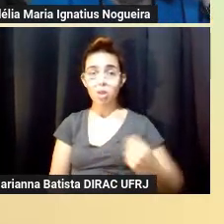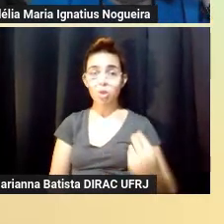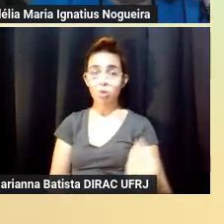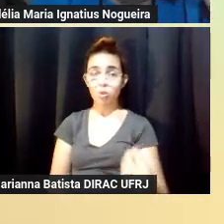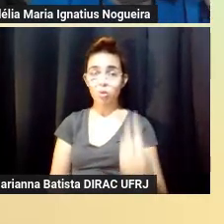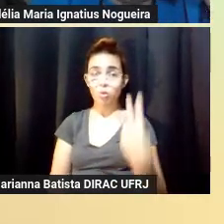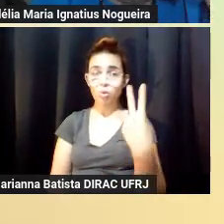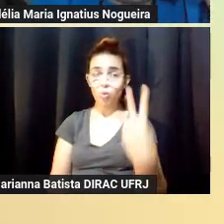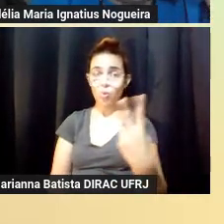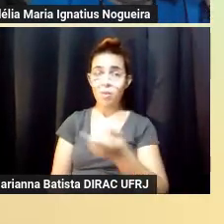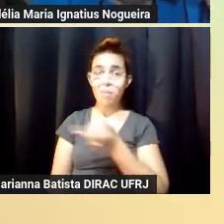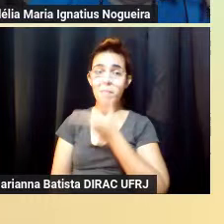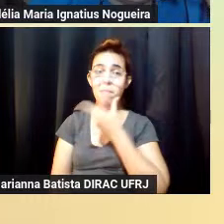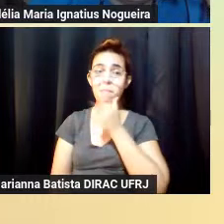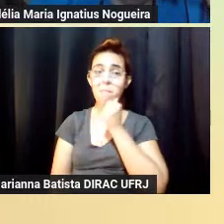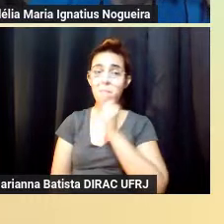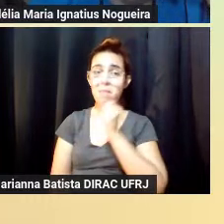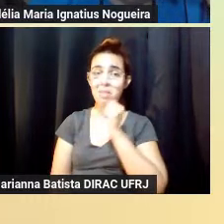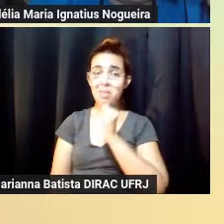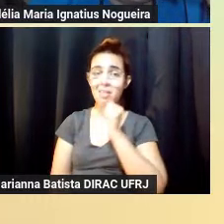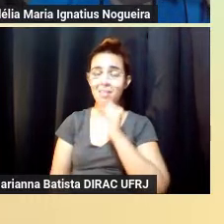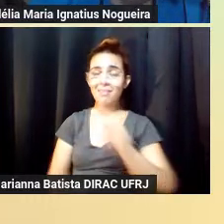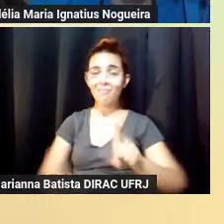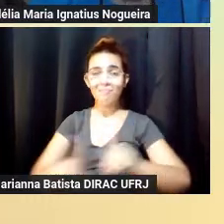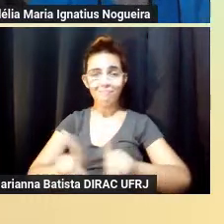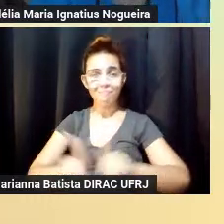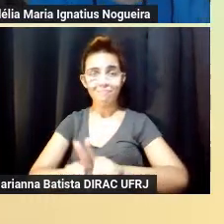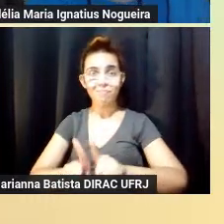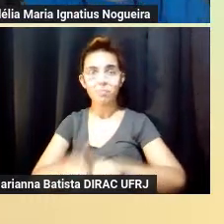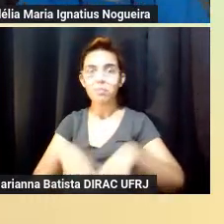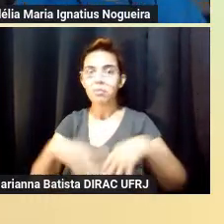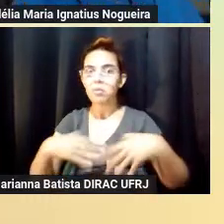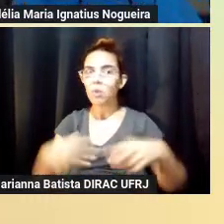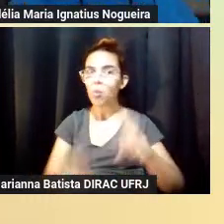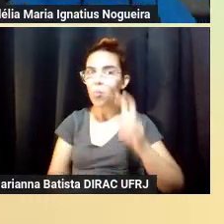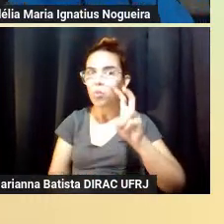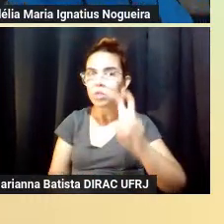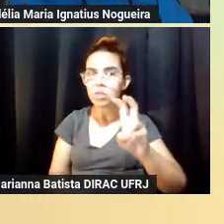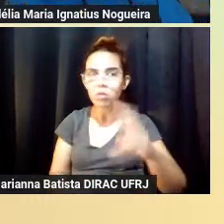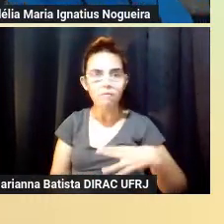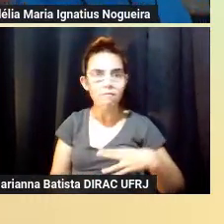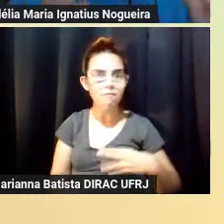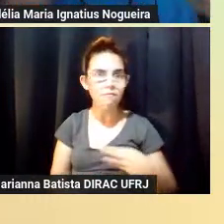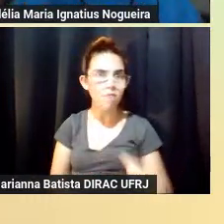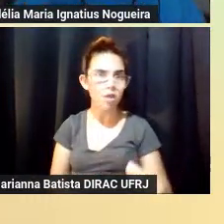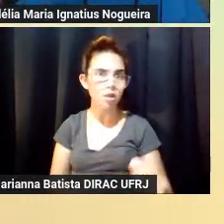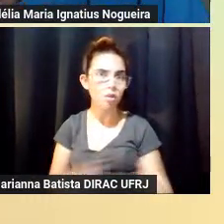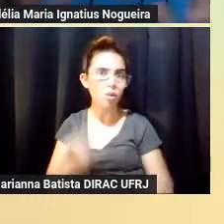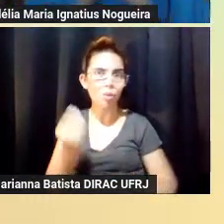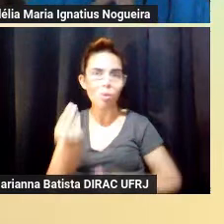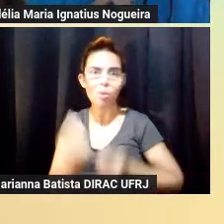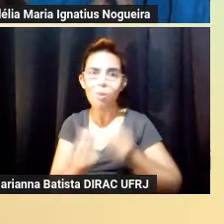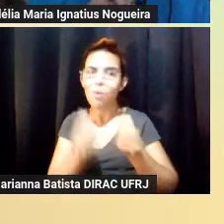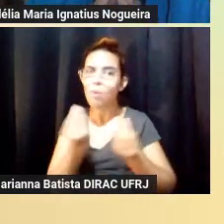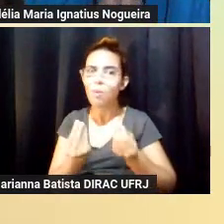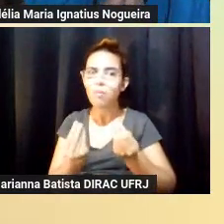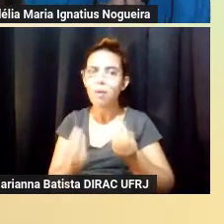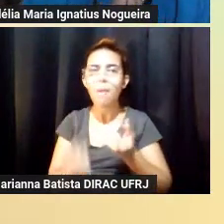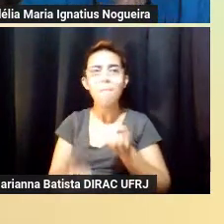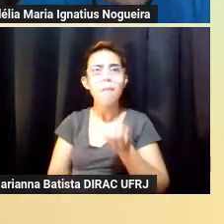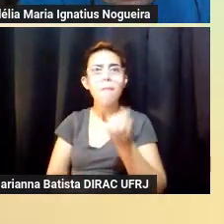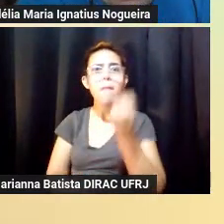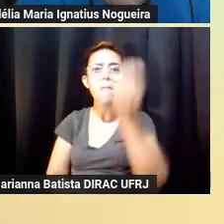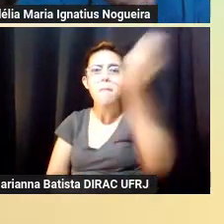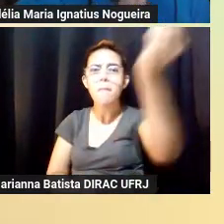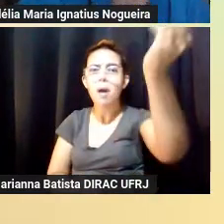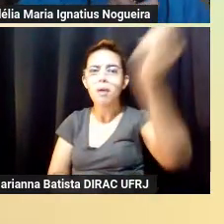Marília nesse outro canto. Então, como é, né, que eu ia pensar agora em partir